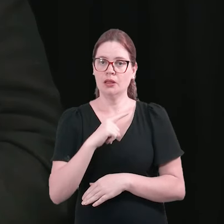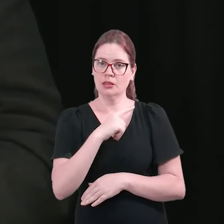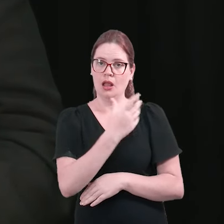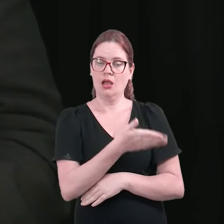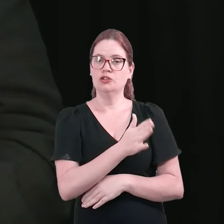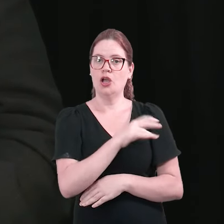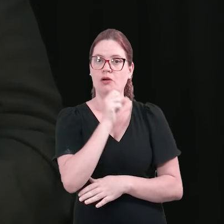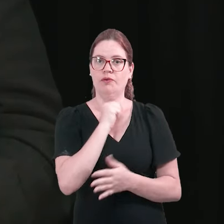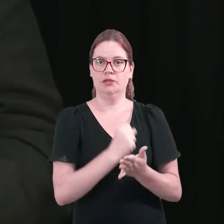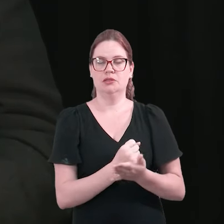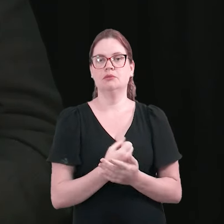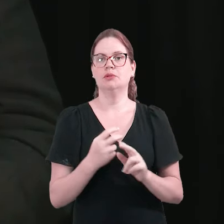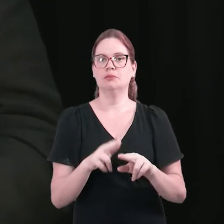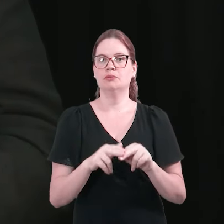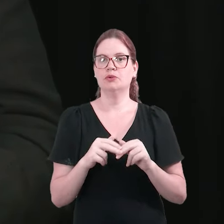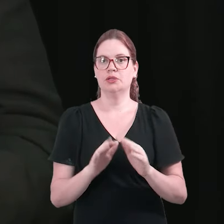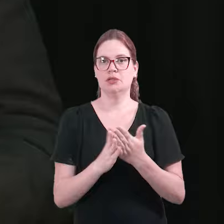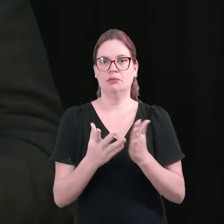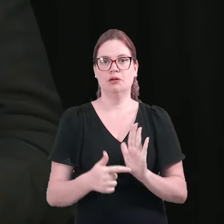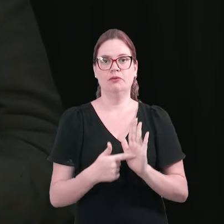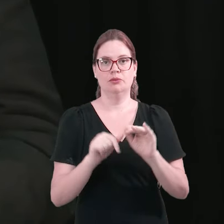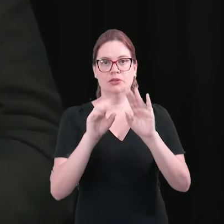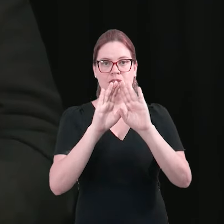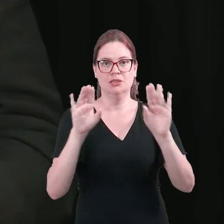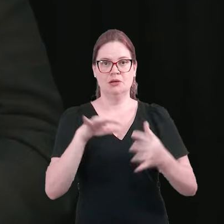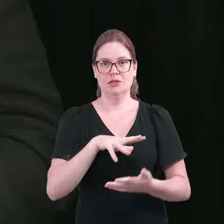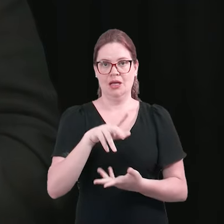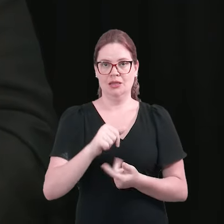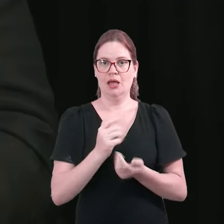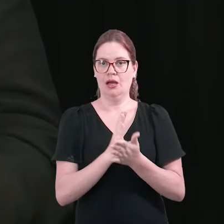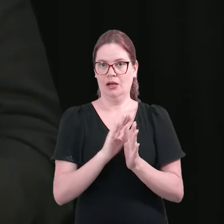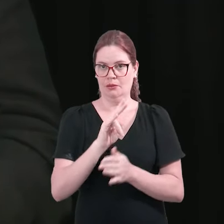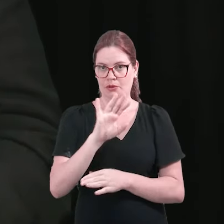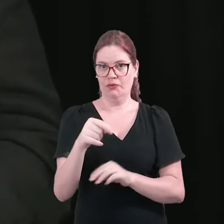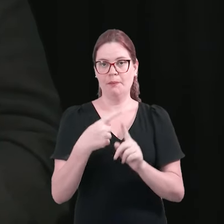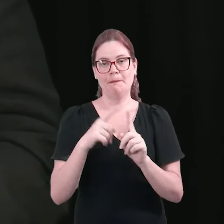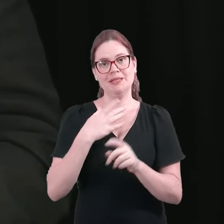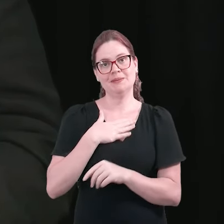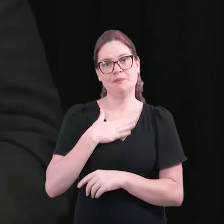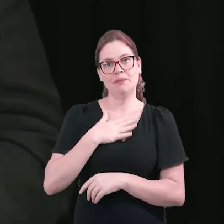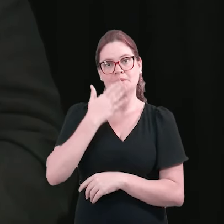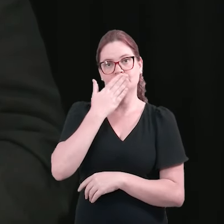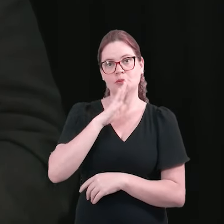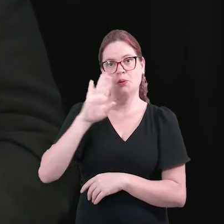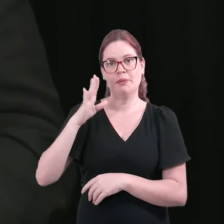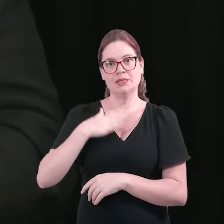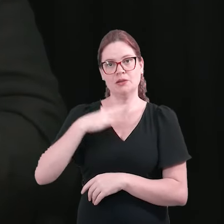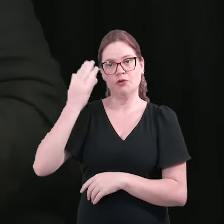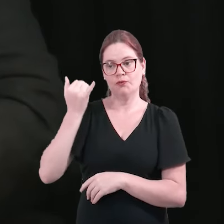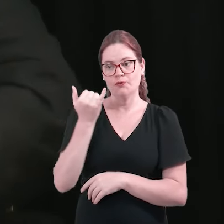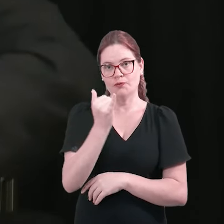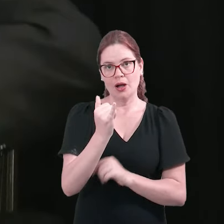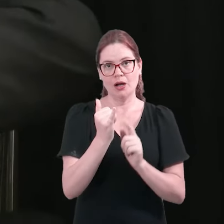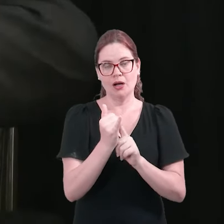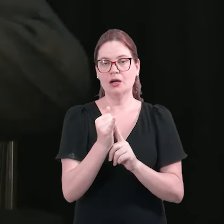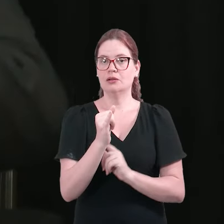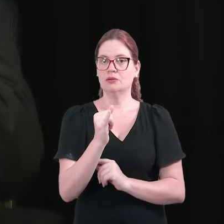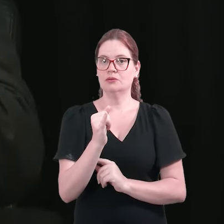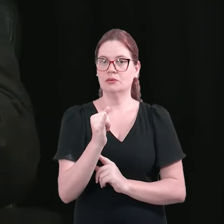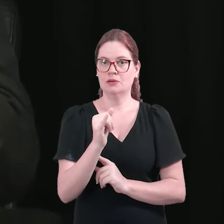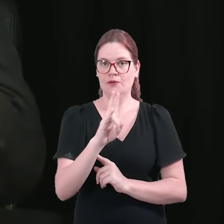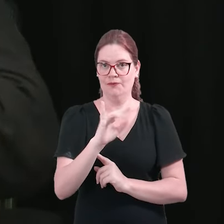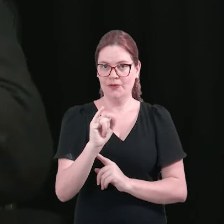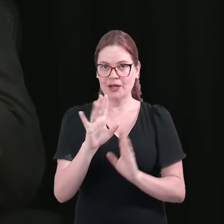isso, porque por isso que a palavra diz: céus e terras hão de passar, mas as minhas palavras não passarão, né? Ali já no ministério de Jesus ele